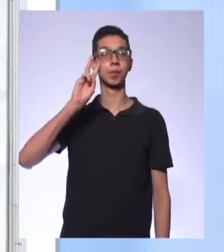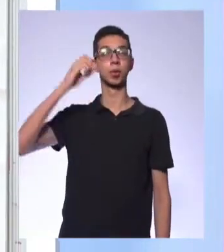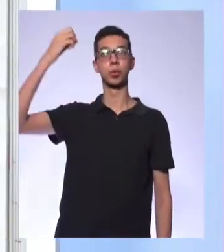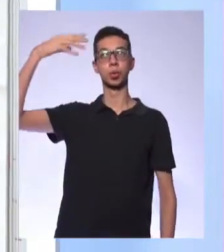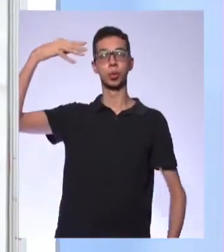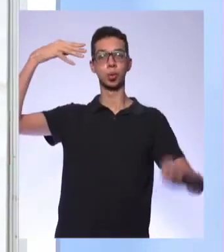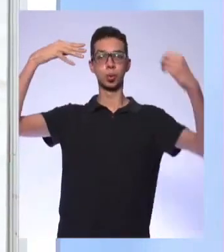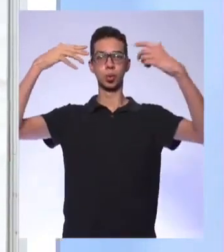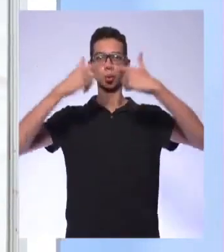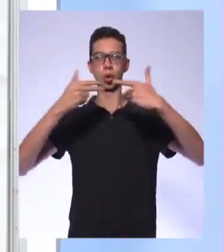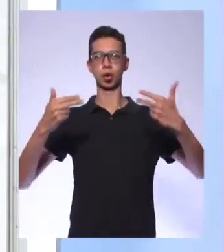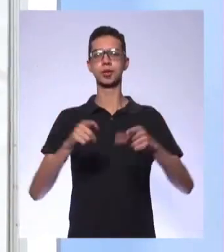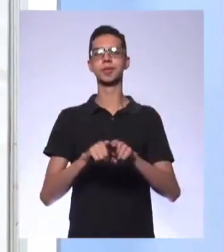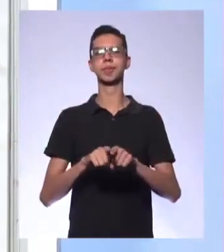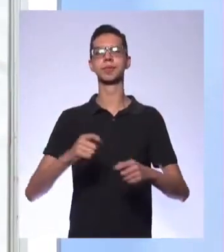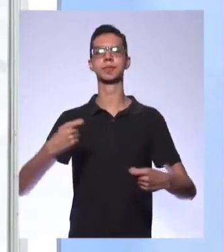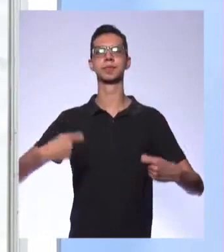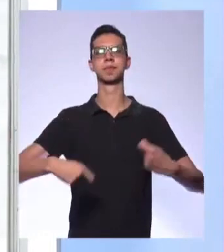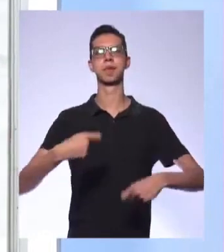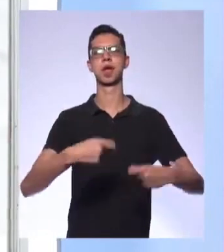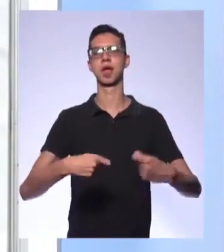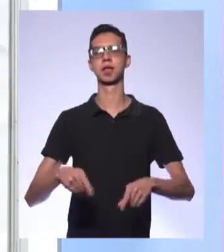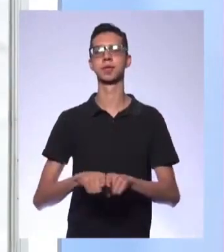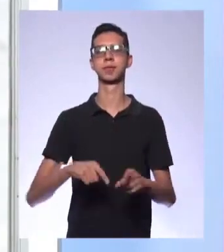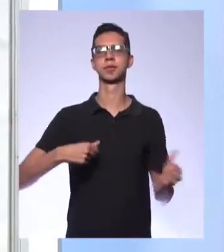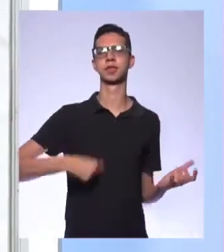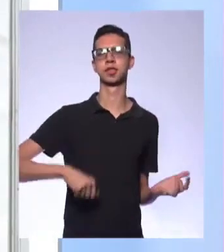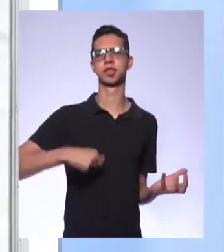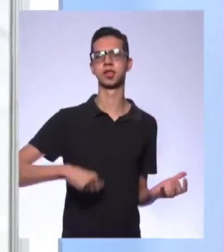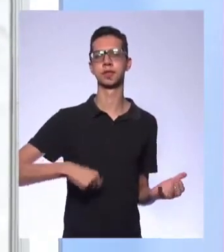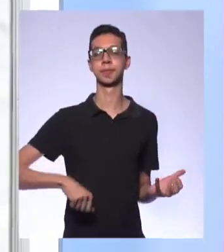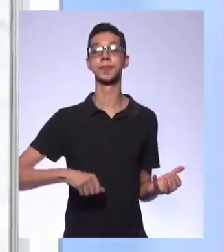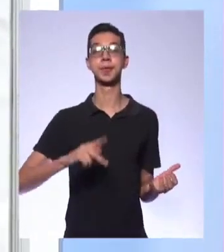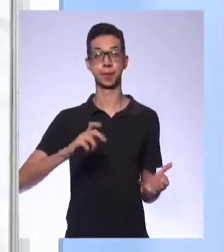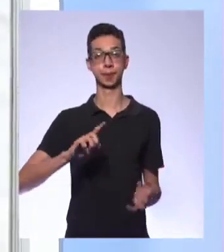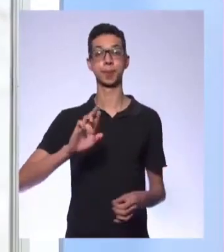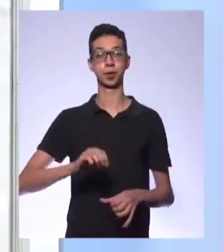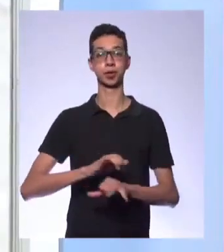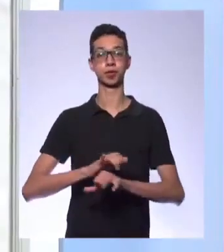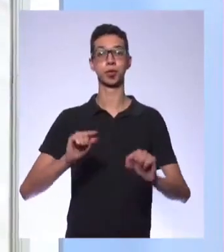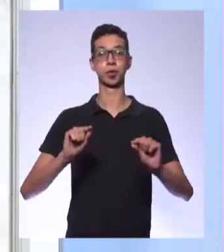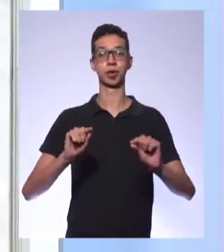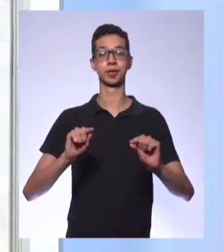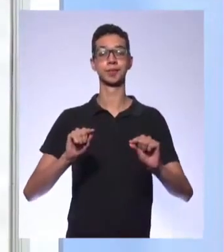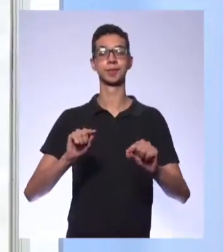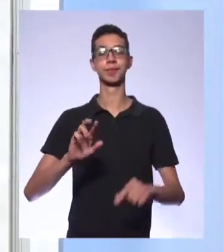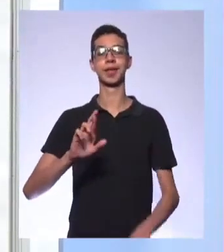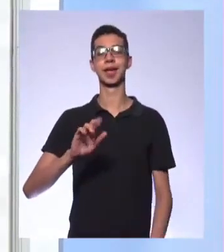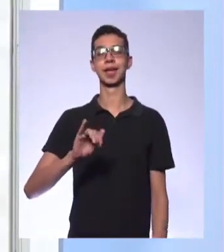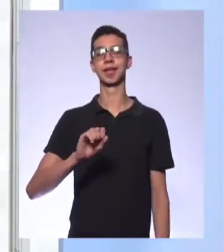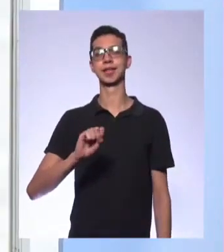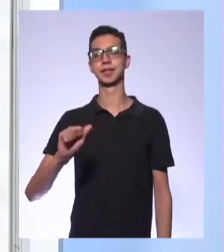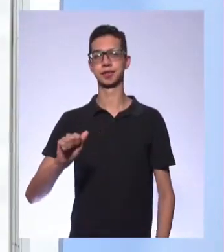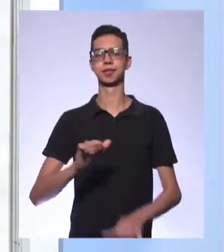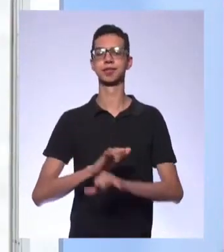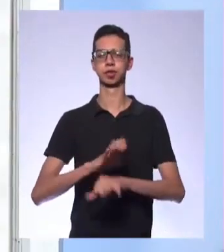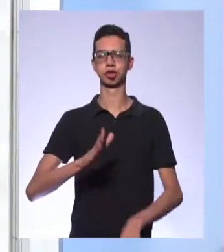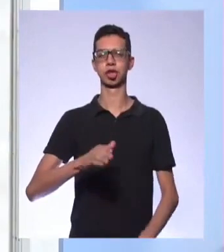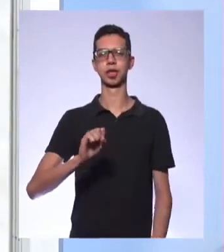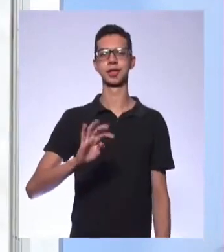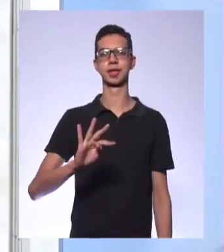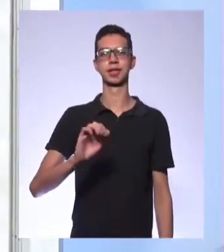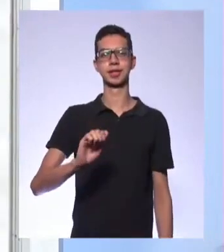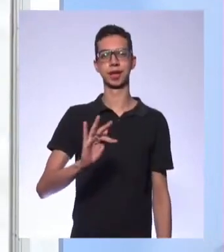e guitarrista. João, iluminador. Pedro, a equipe técnica. E a Raíssa também já tinha falado do staff.